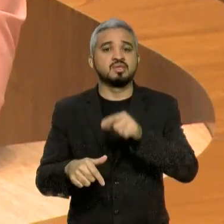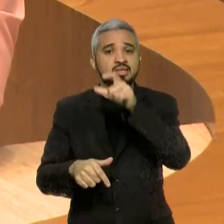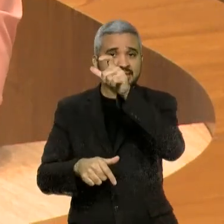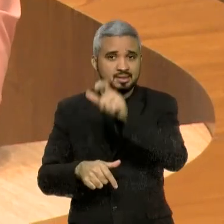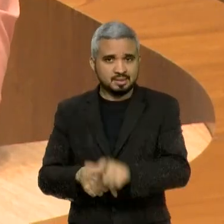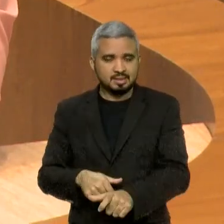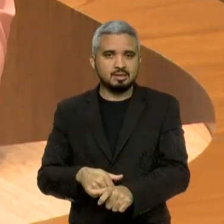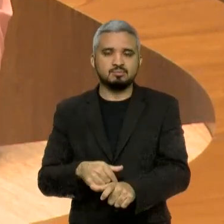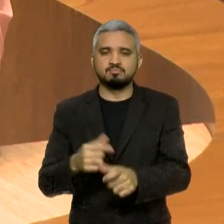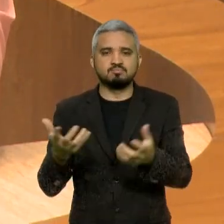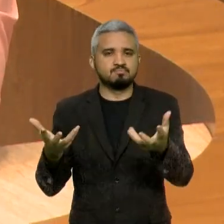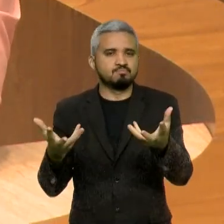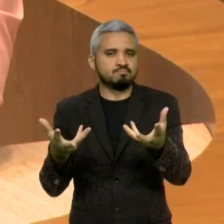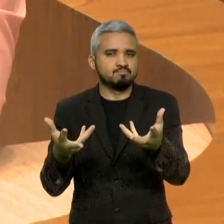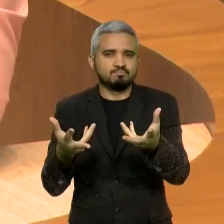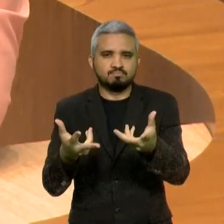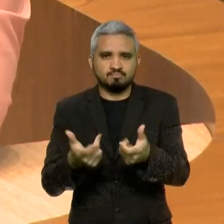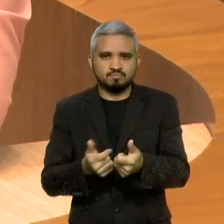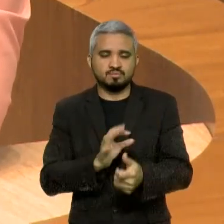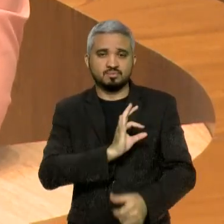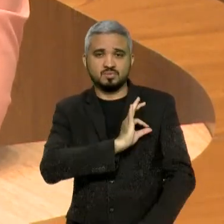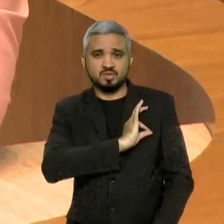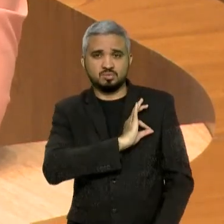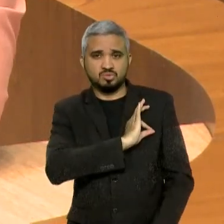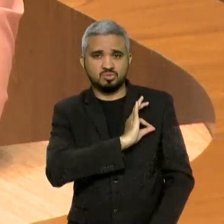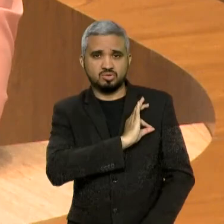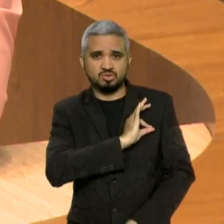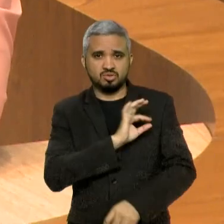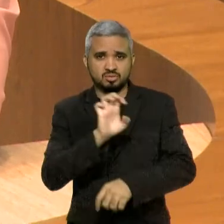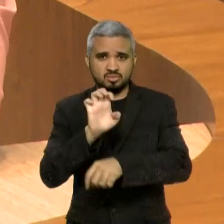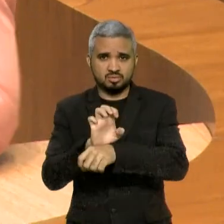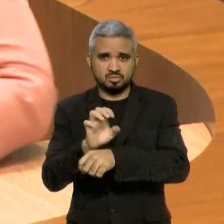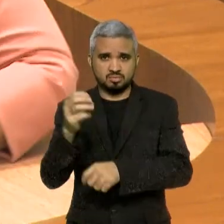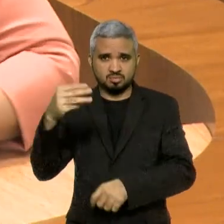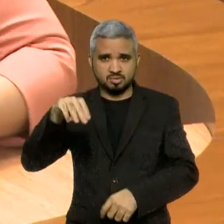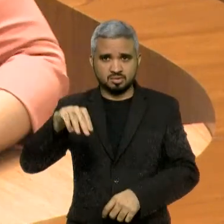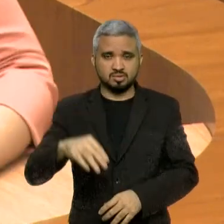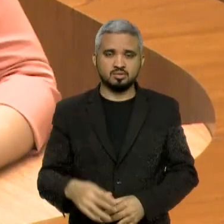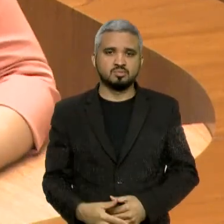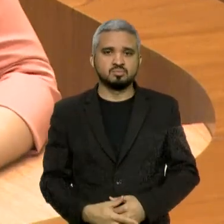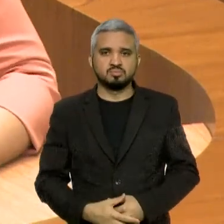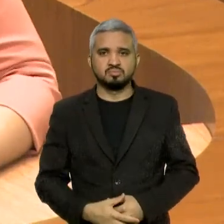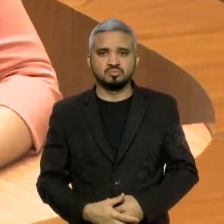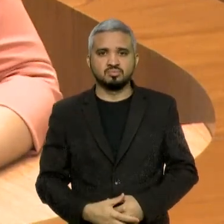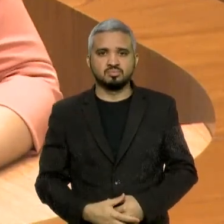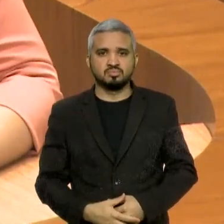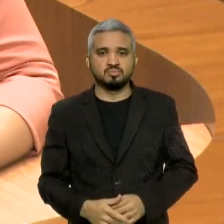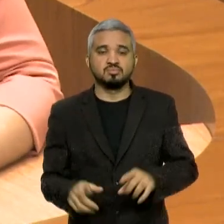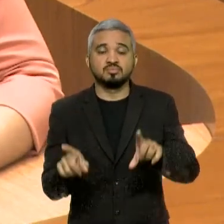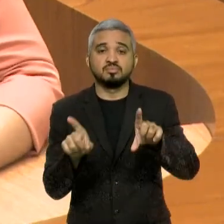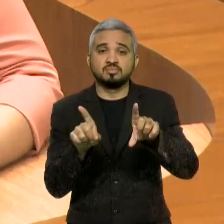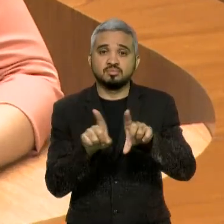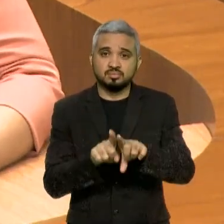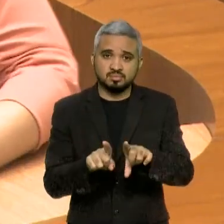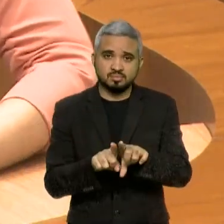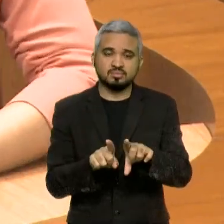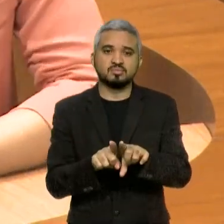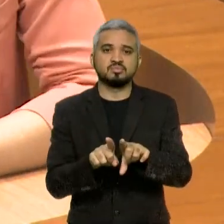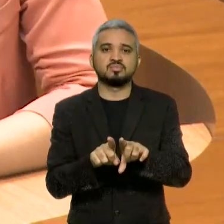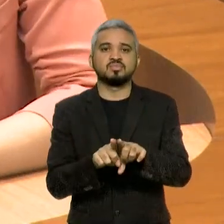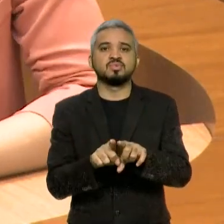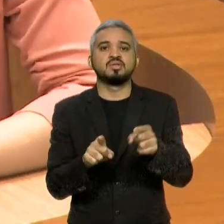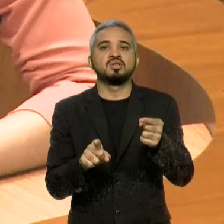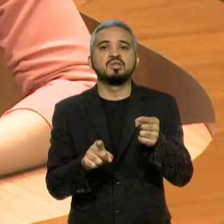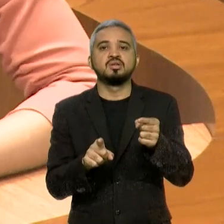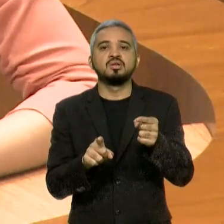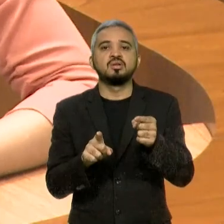competência na polícia do nosso Estado gente mas eu queria também limpar para agregar